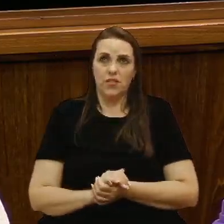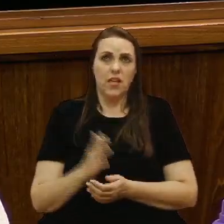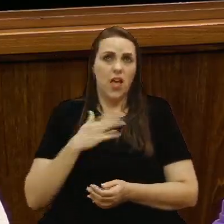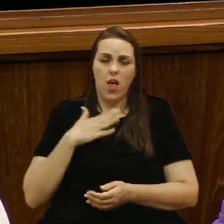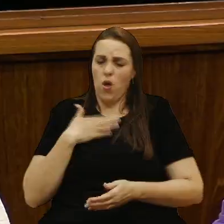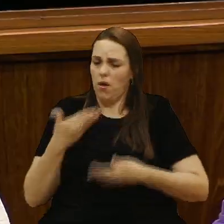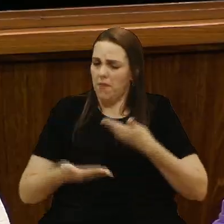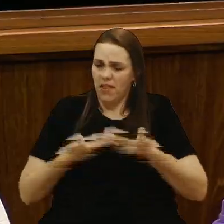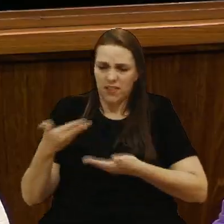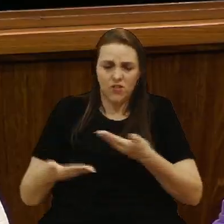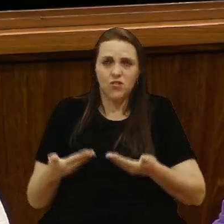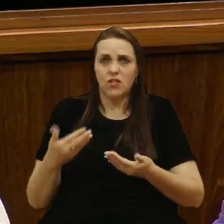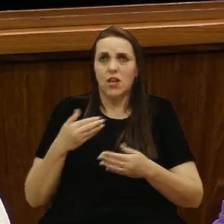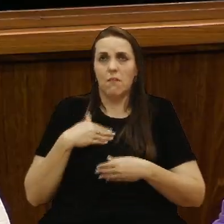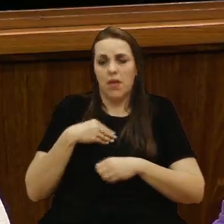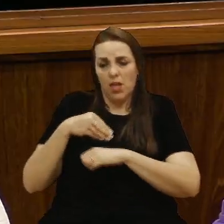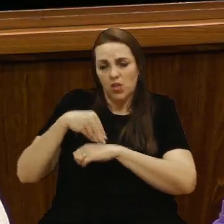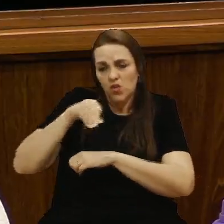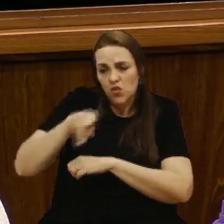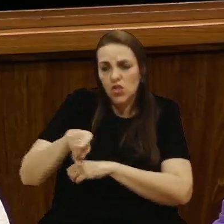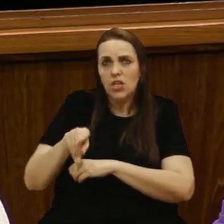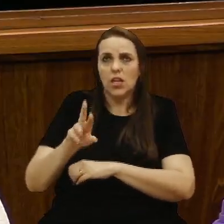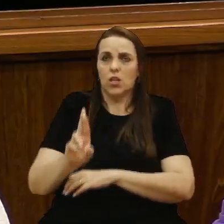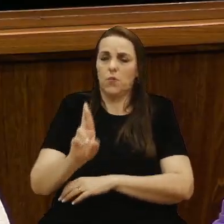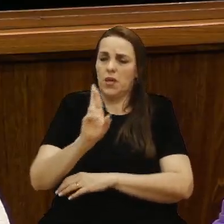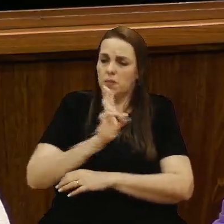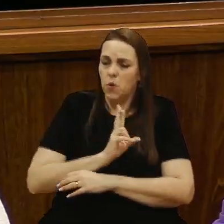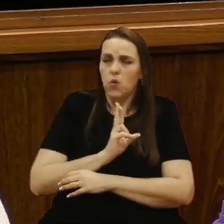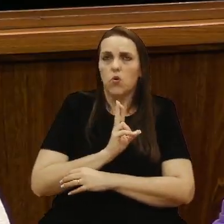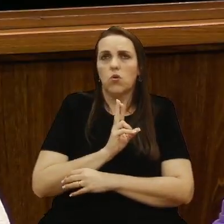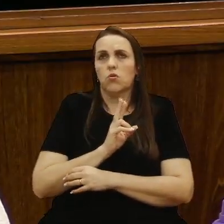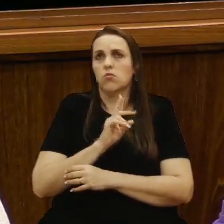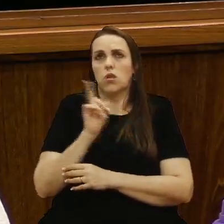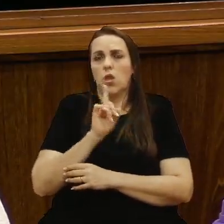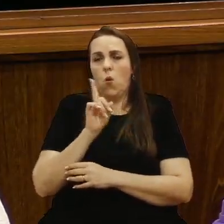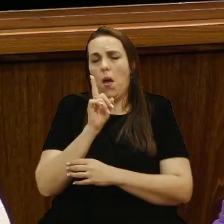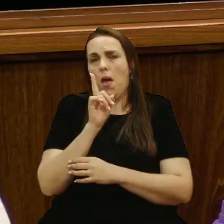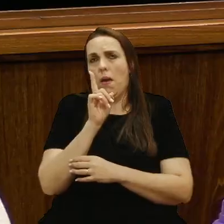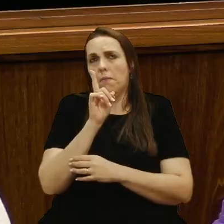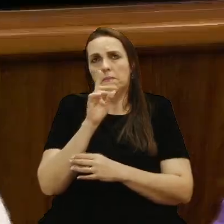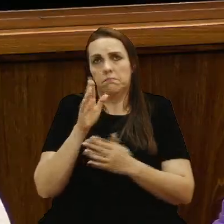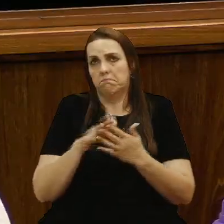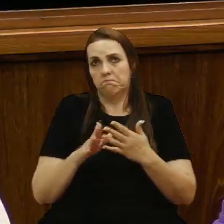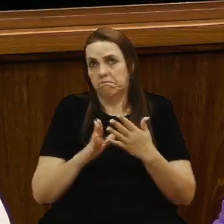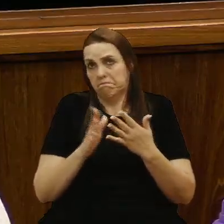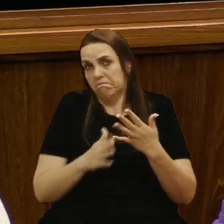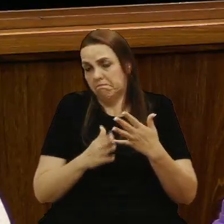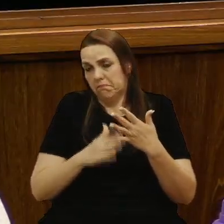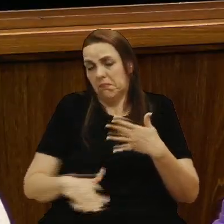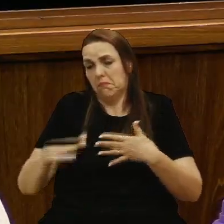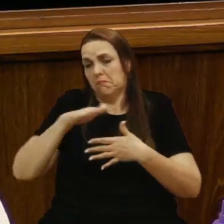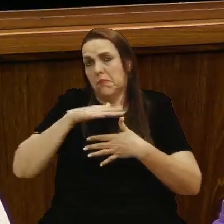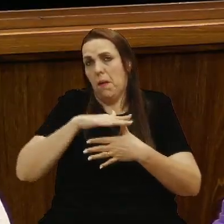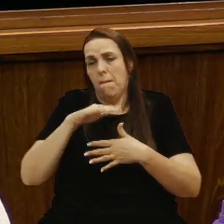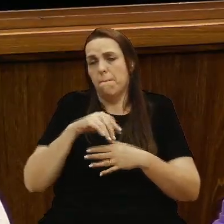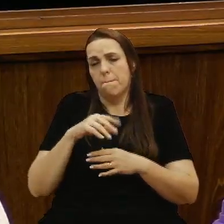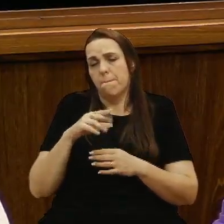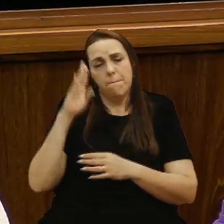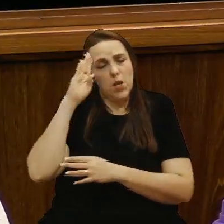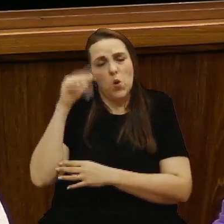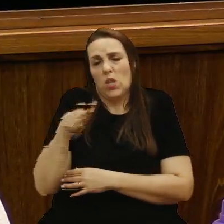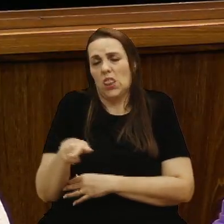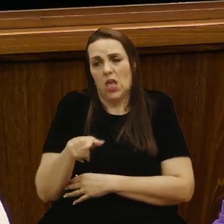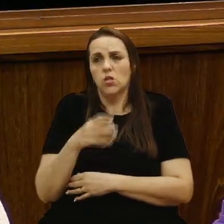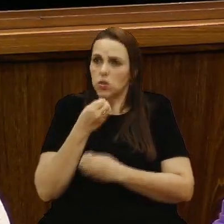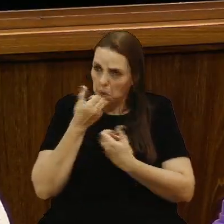minha indicação não é respondida, eu não sou atendida, é dado como não prioritário, enfim. Então, que bom que todos os vereadores